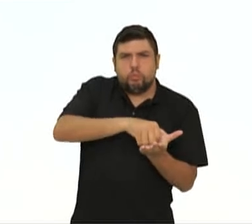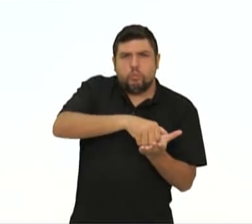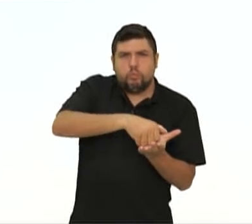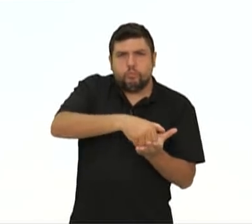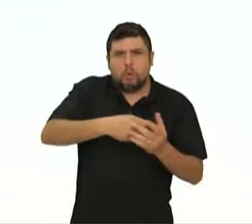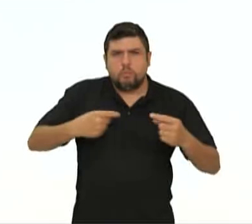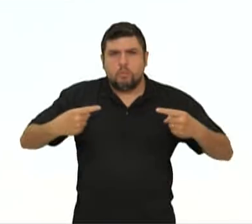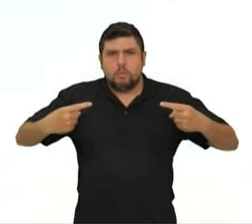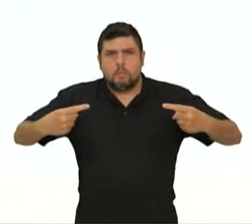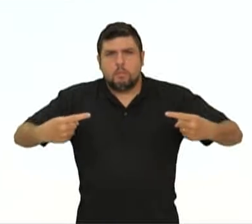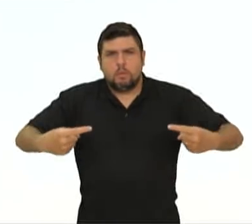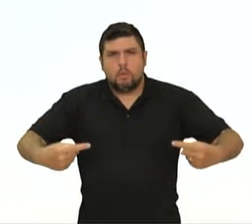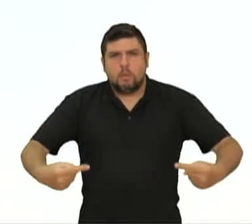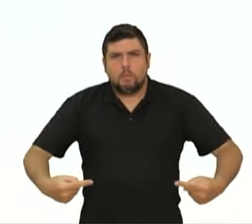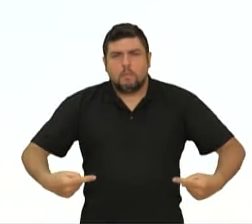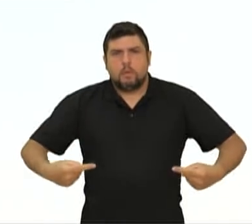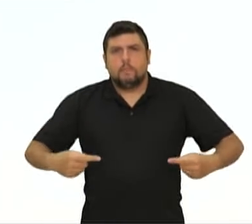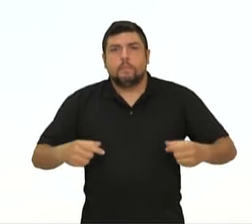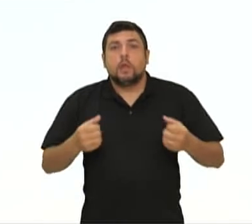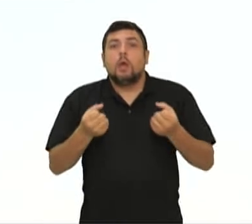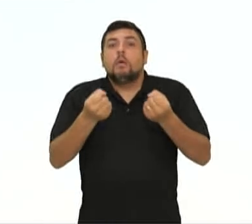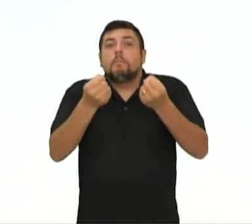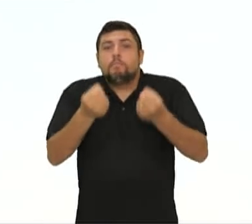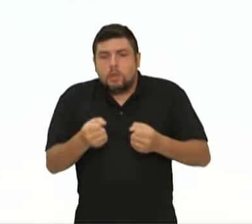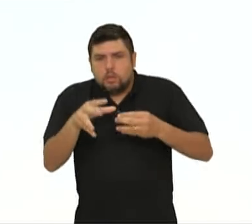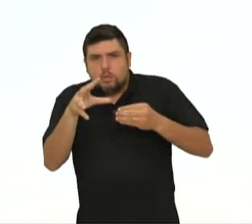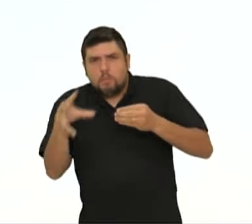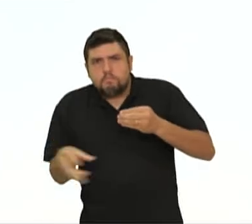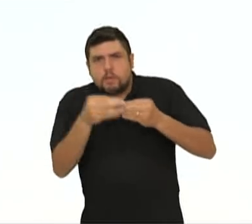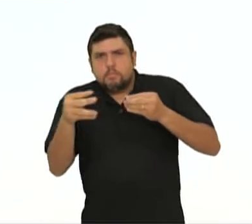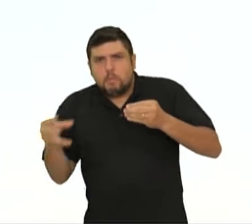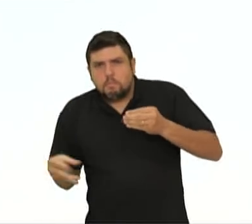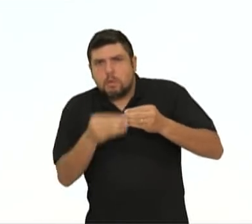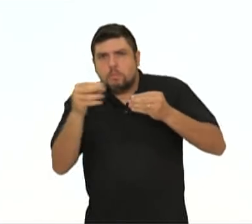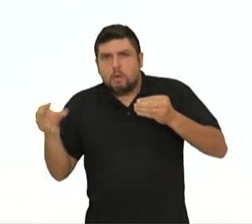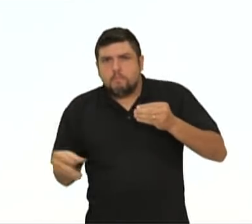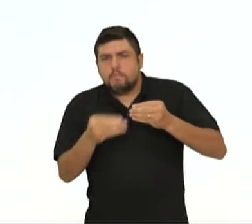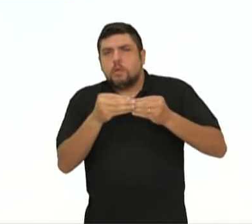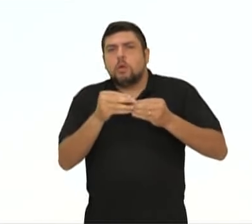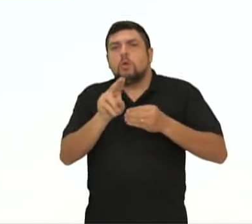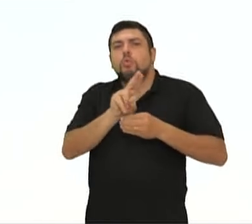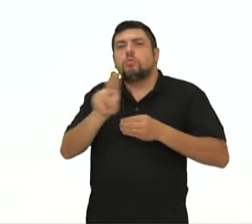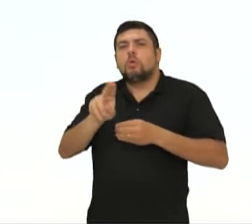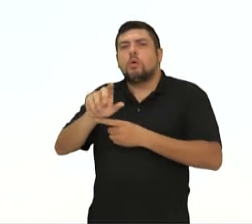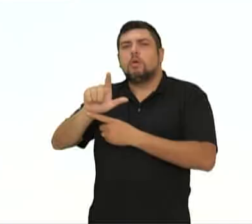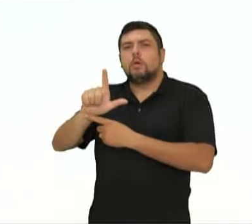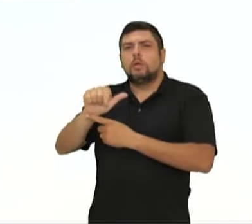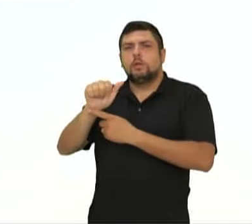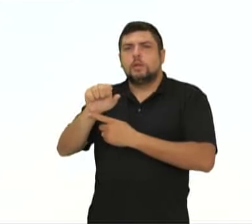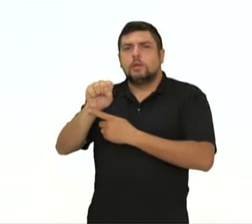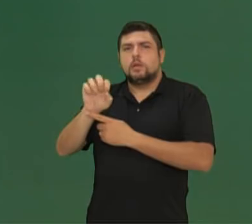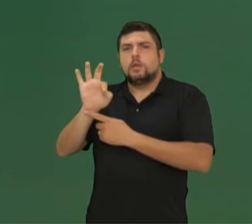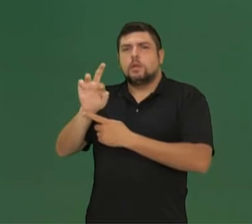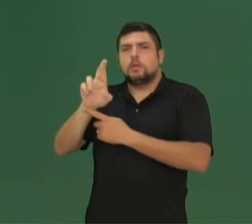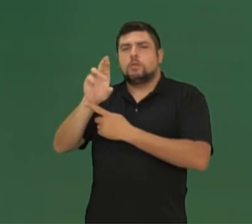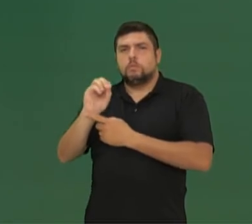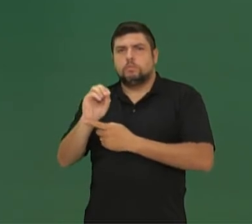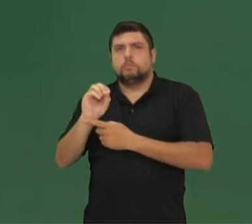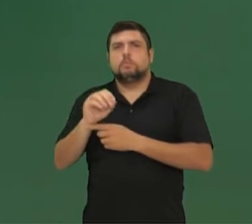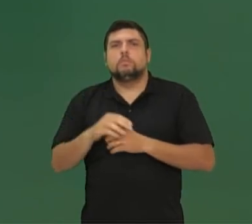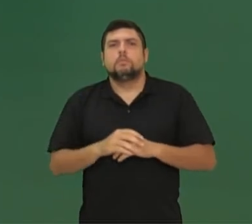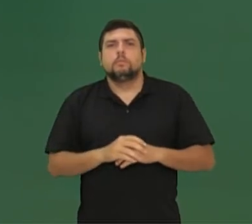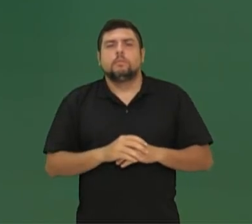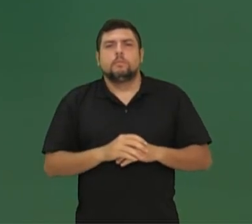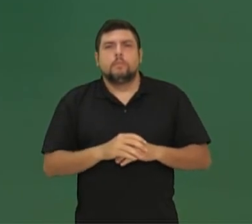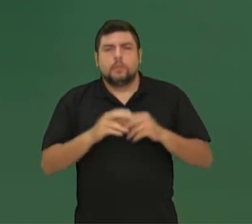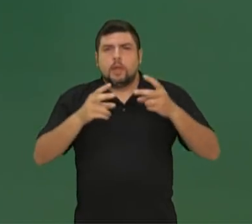chama-se lastro. Então aqui eu trouxe uma imagem para vocês de um trator, esse maquinário agrícola, que ele utiliza esses pesos.